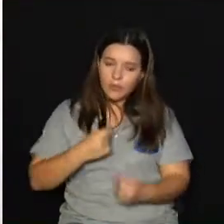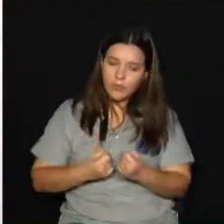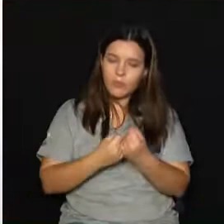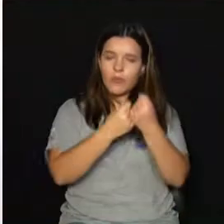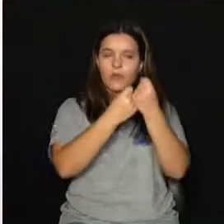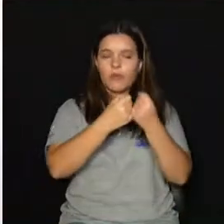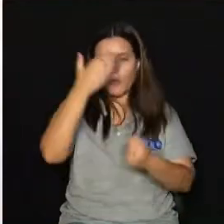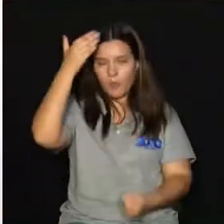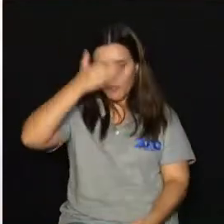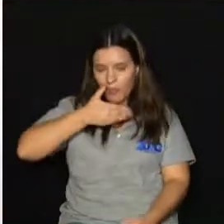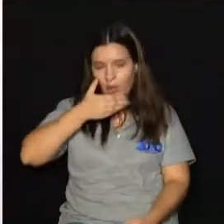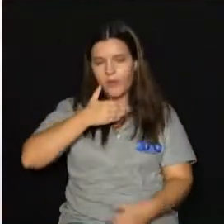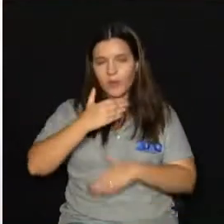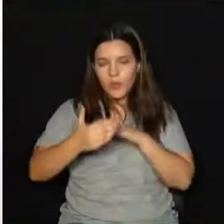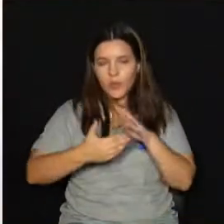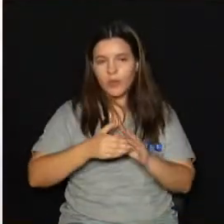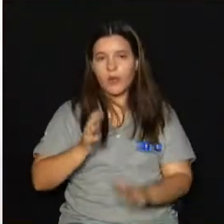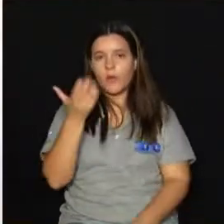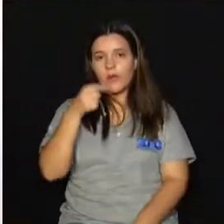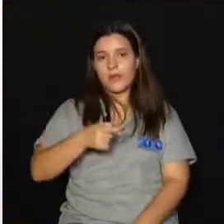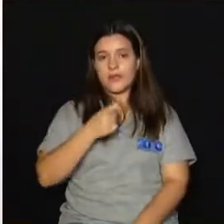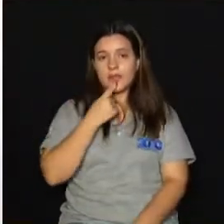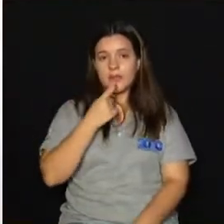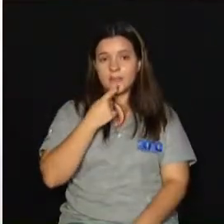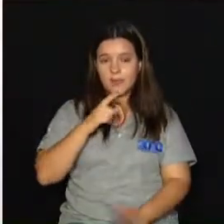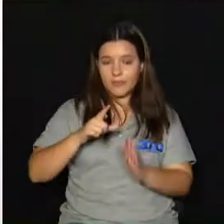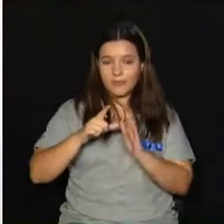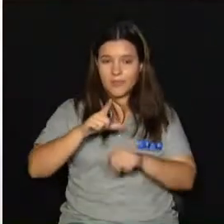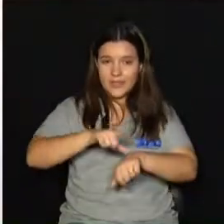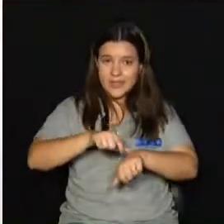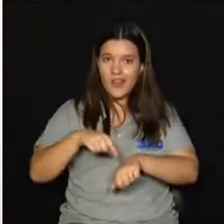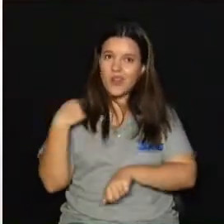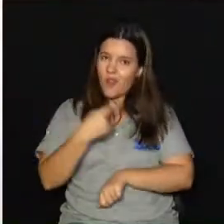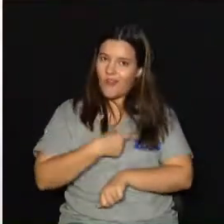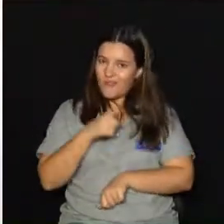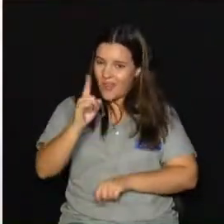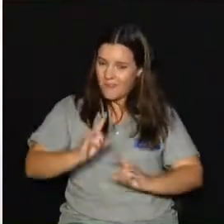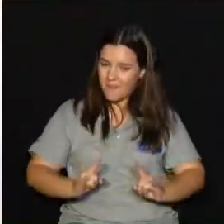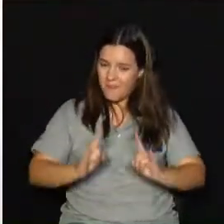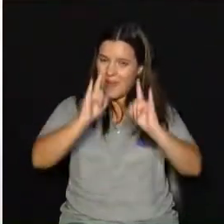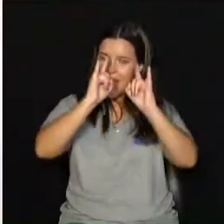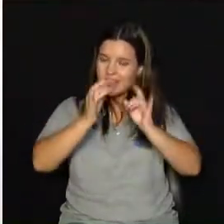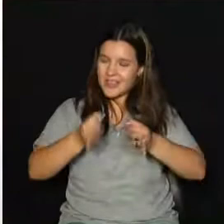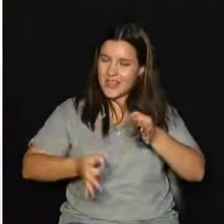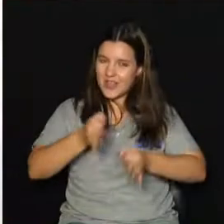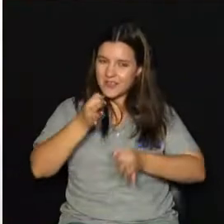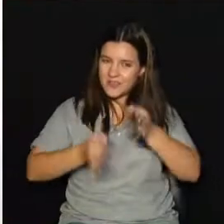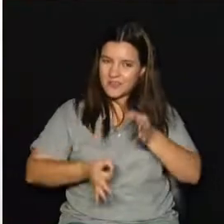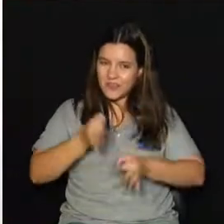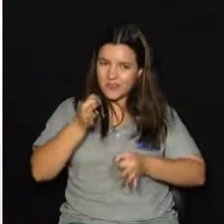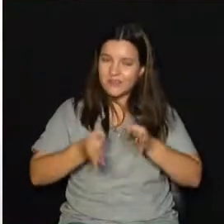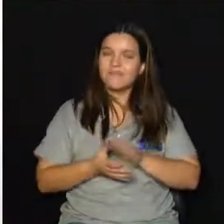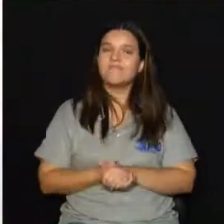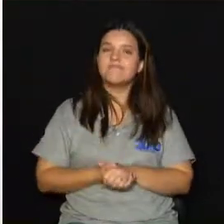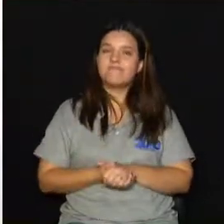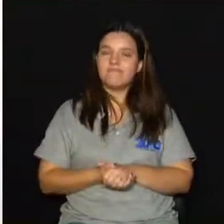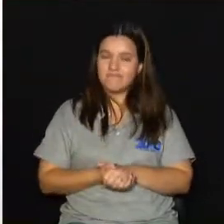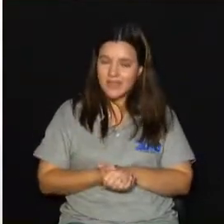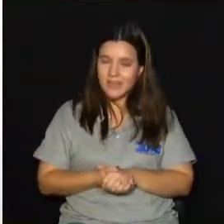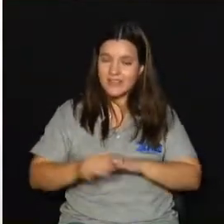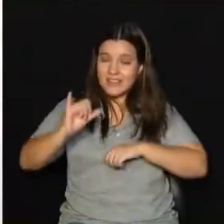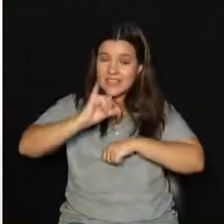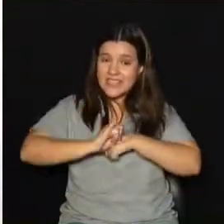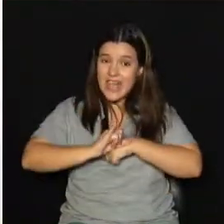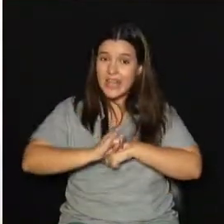o que aconteceu aqui em Campinas. E mais tarde, é lá que nós vamos estar, na Justiça Eleitoral, no Fórum de Campinas, no centro